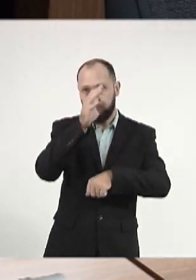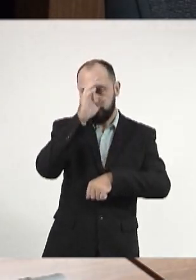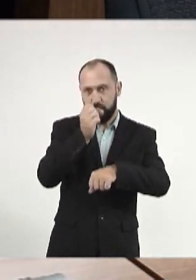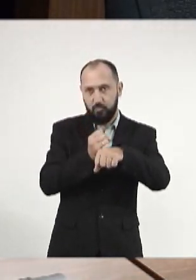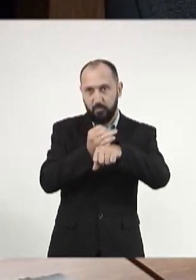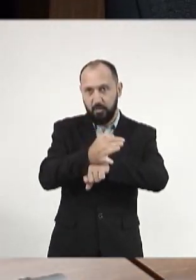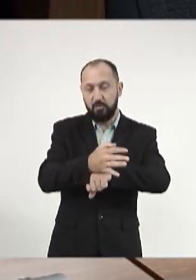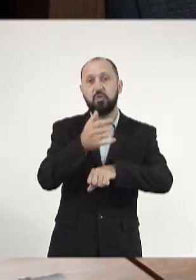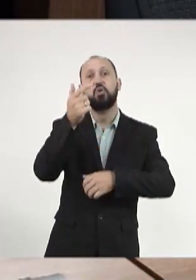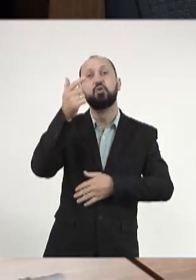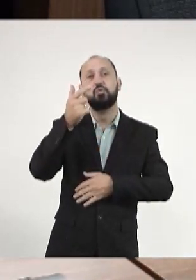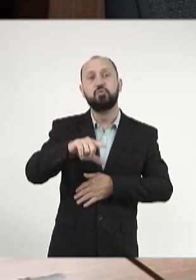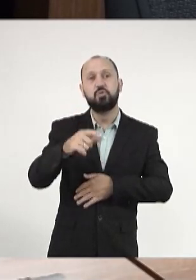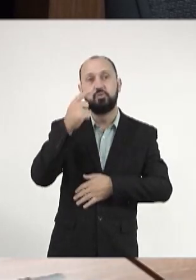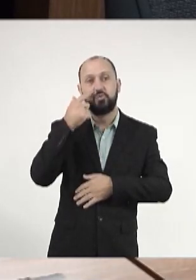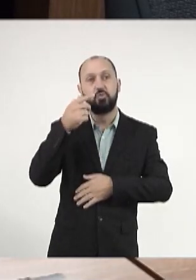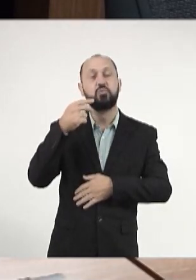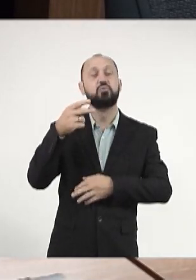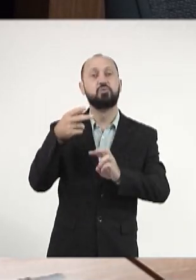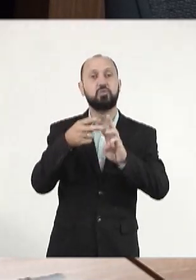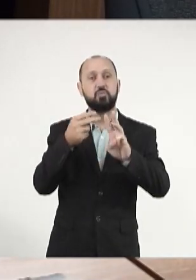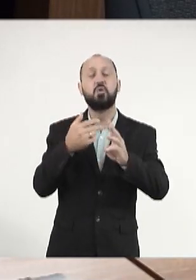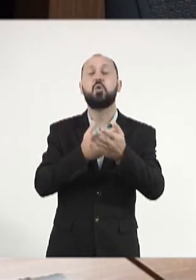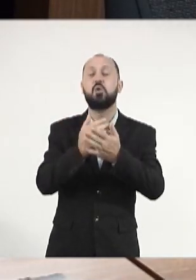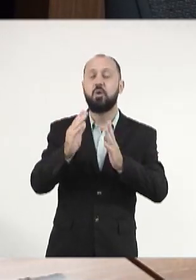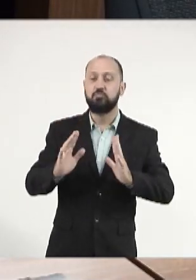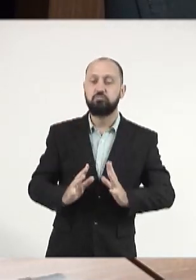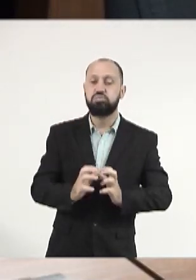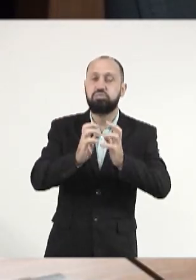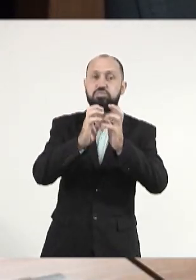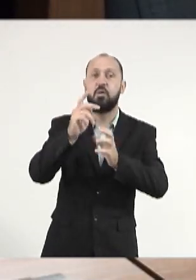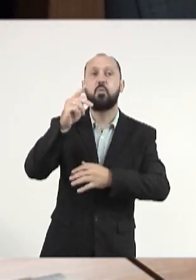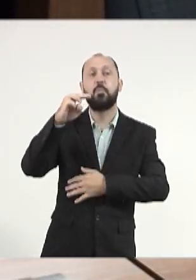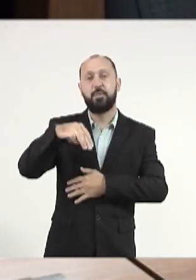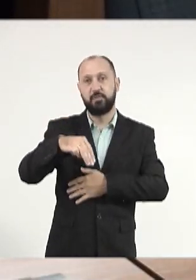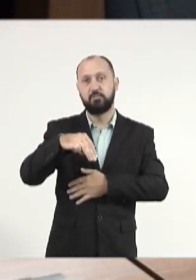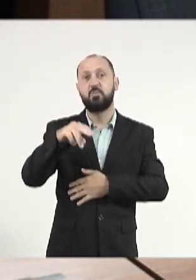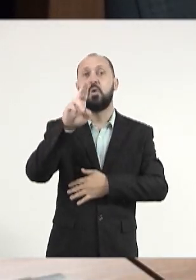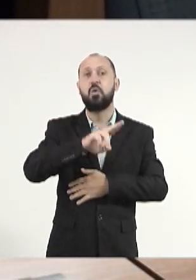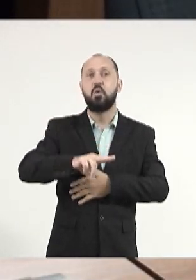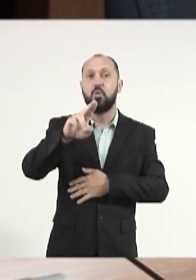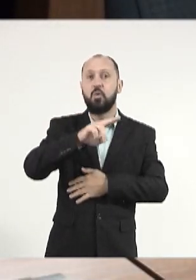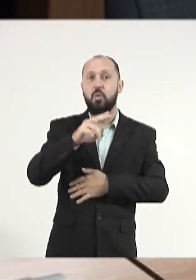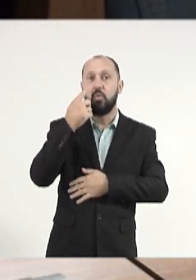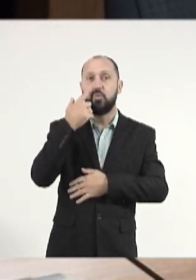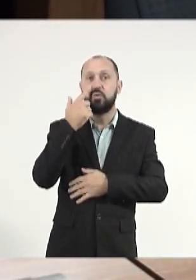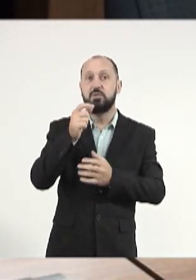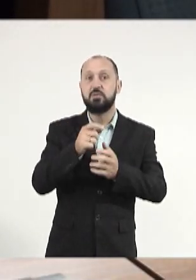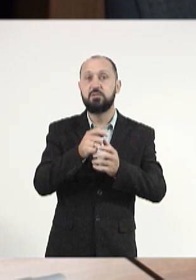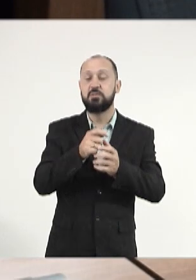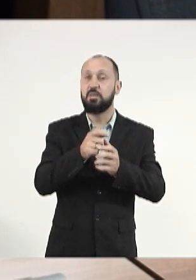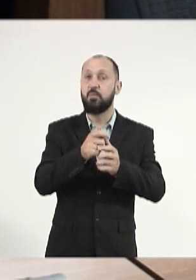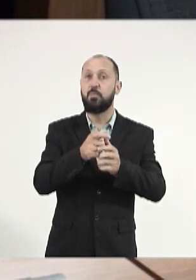manhã, novamente os indígenas entraram em confronto com a PM, usando arma longa,